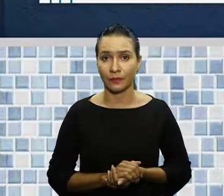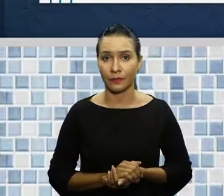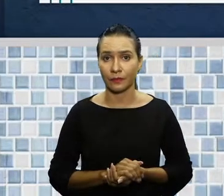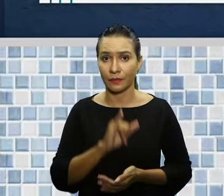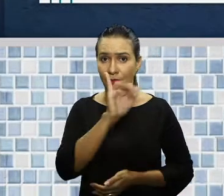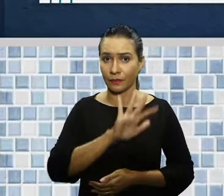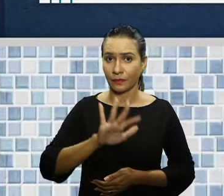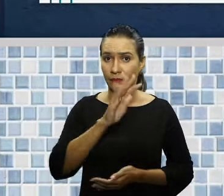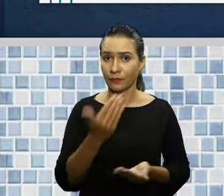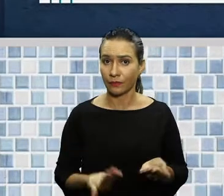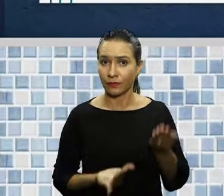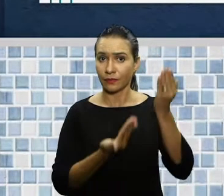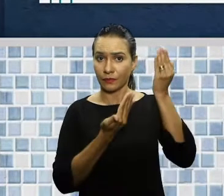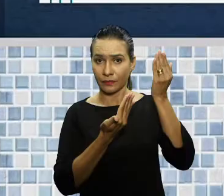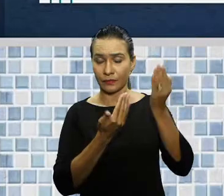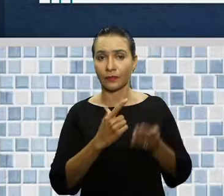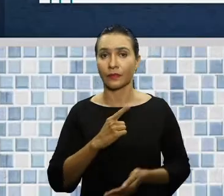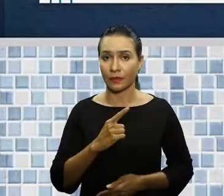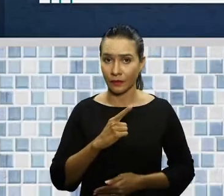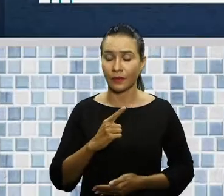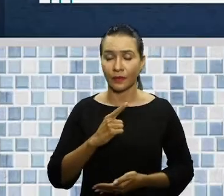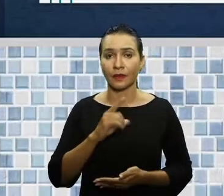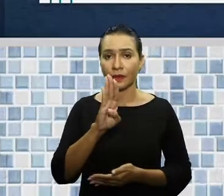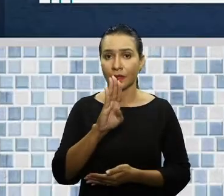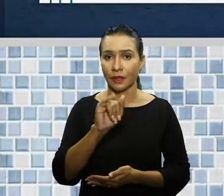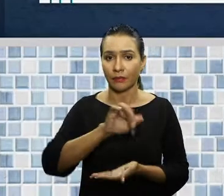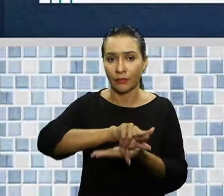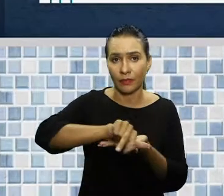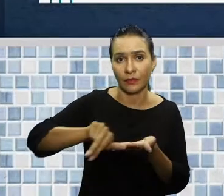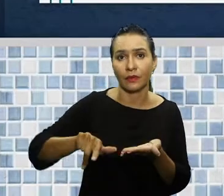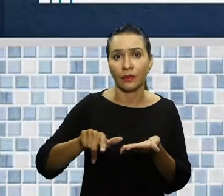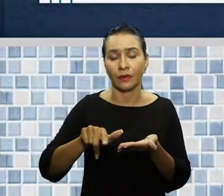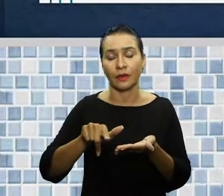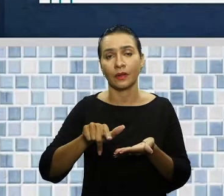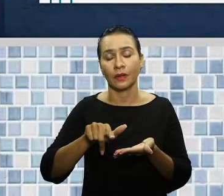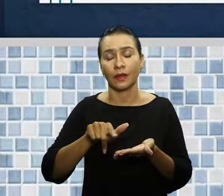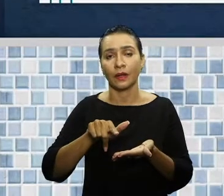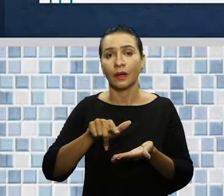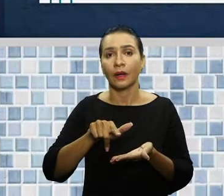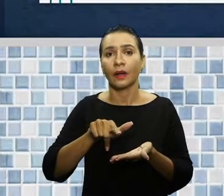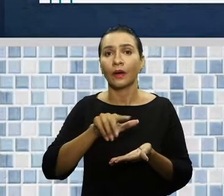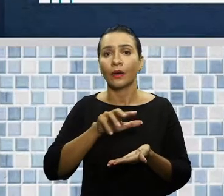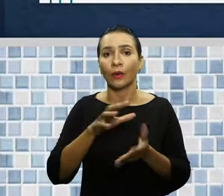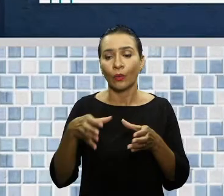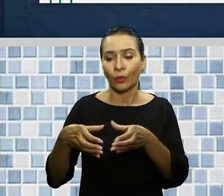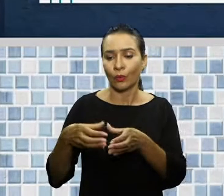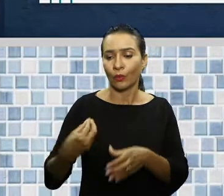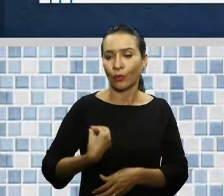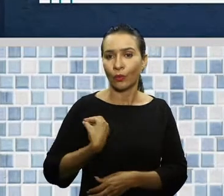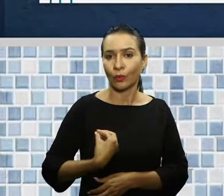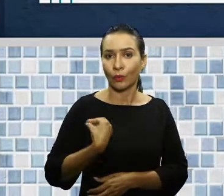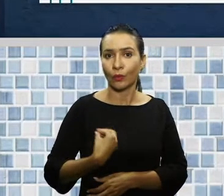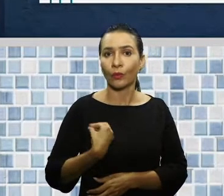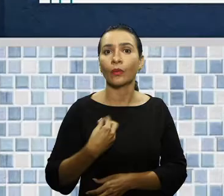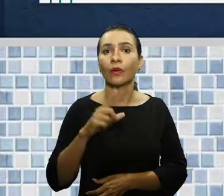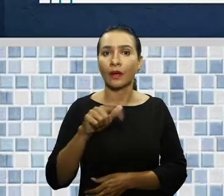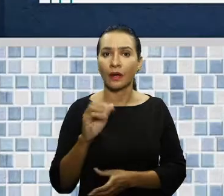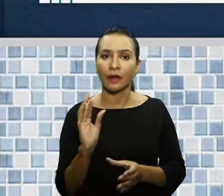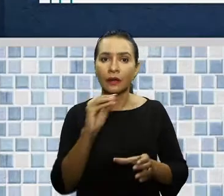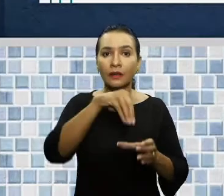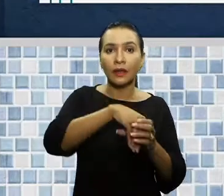imagem onde a biodiversidade, ou seja, os seres vivos, eles estão inseridos